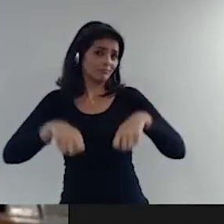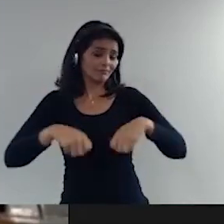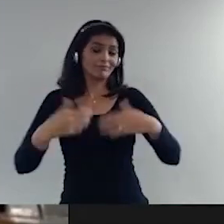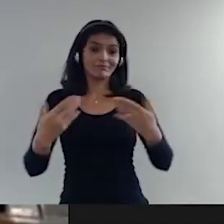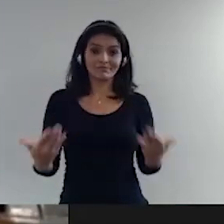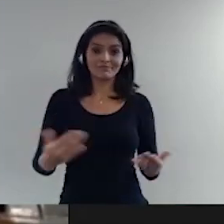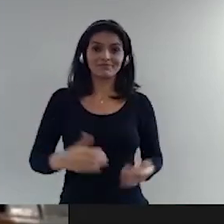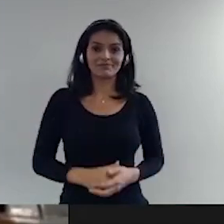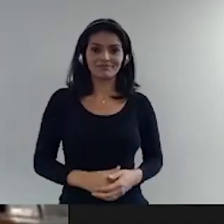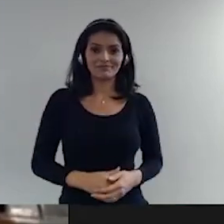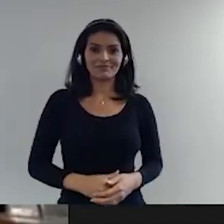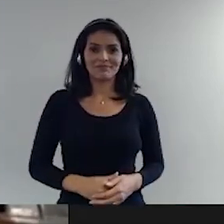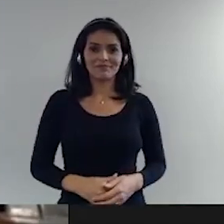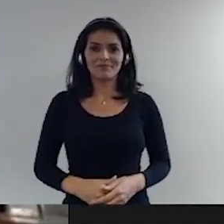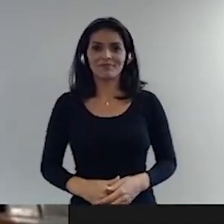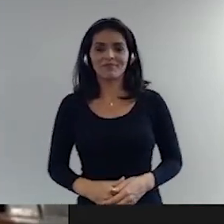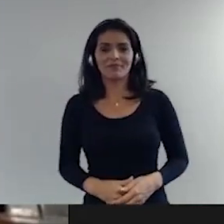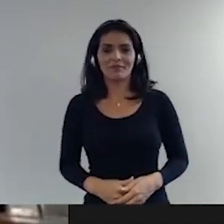Teremos,